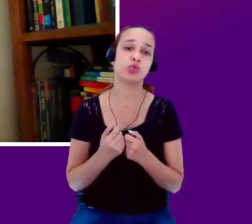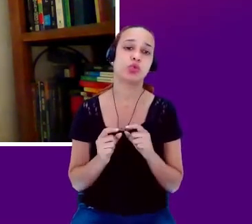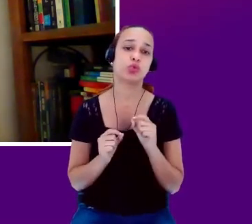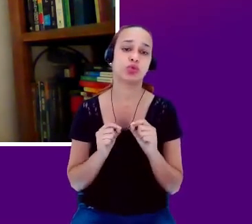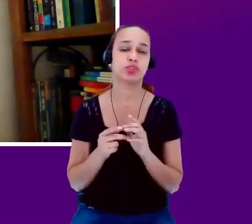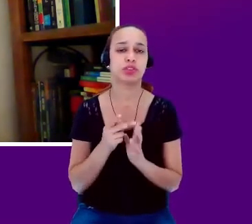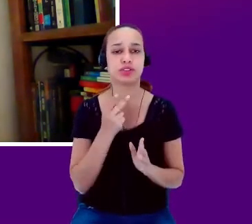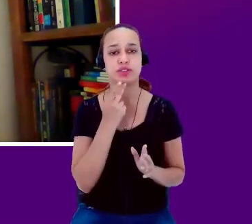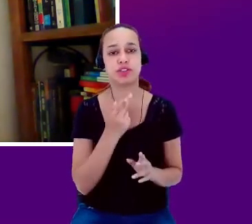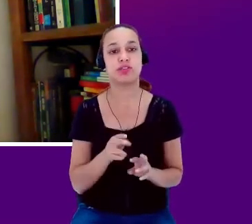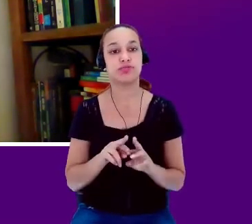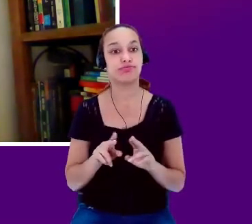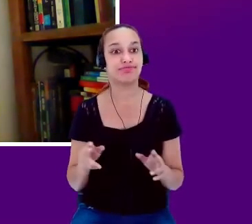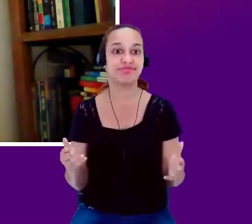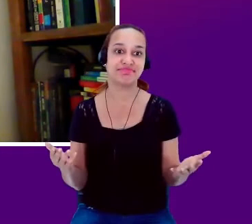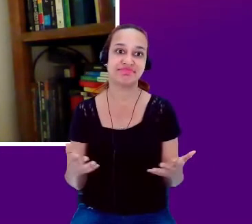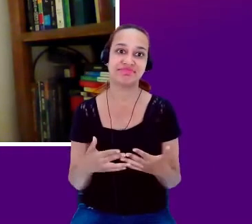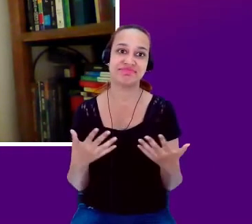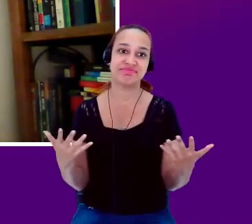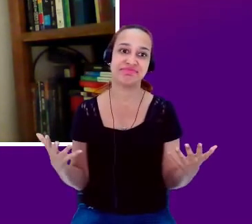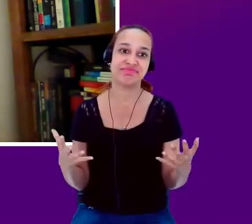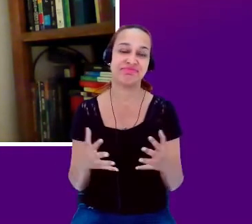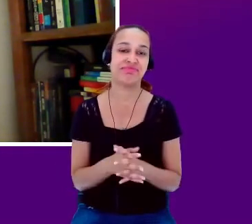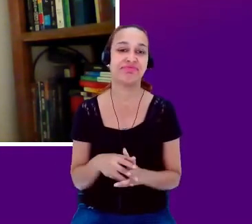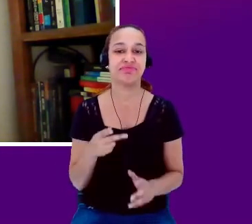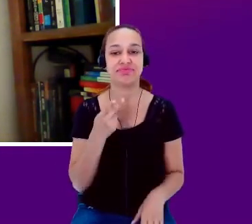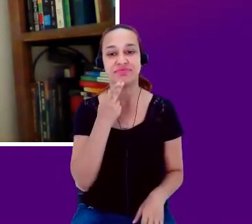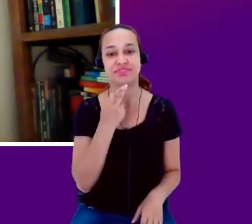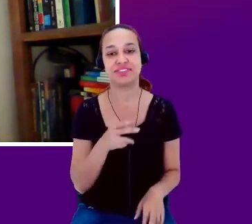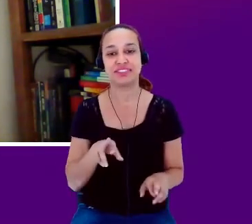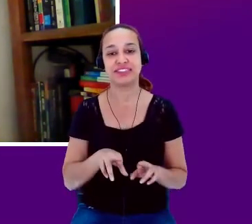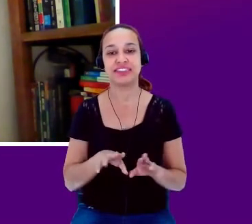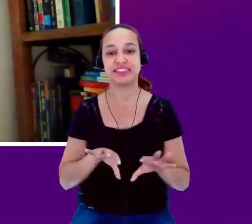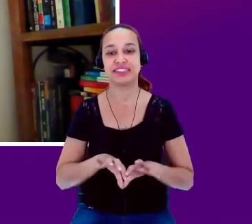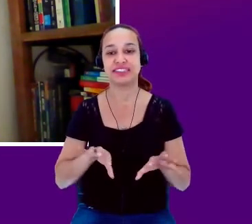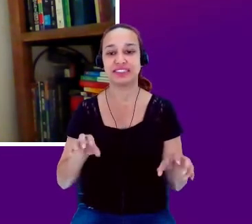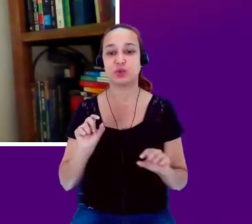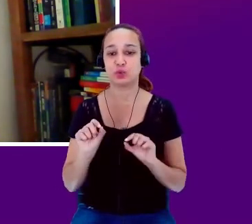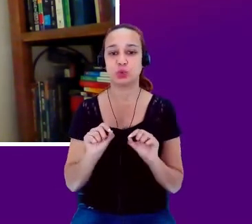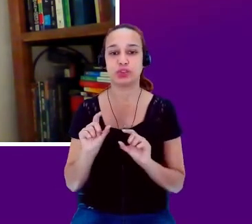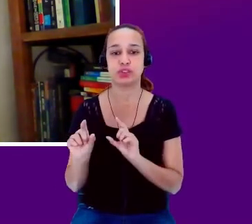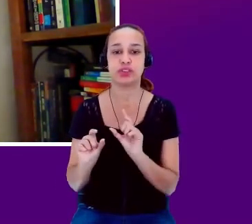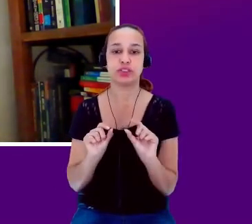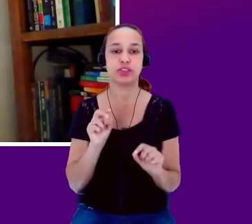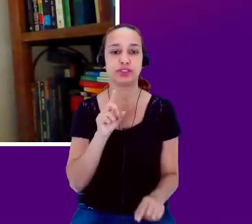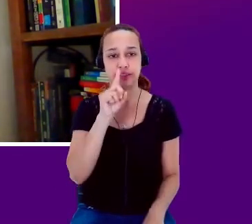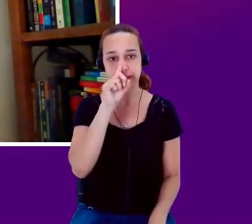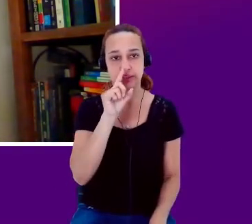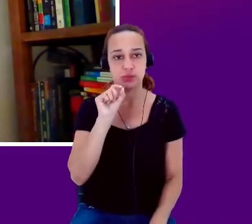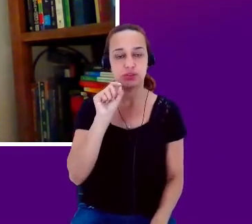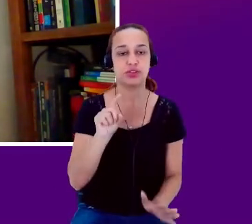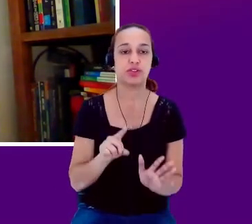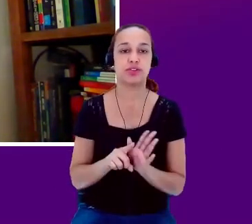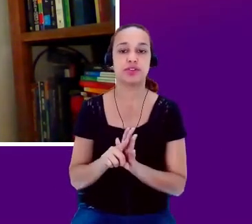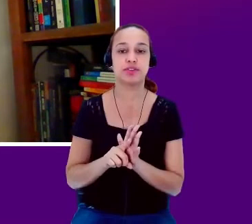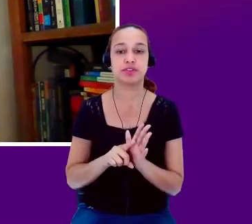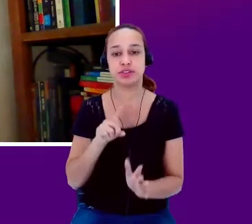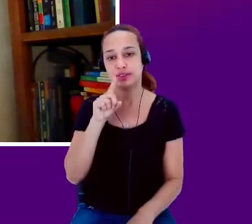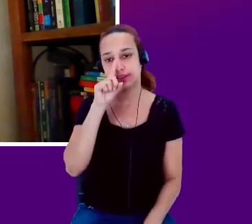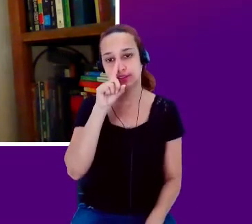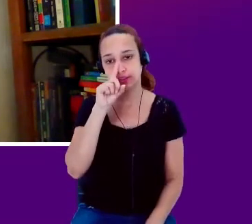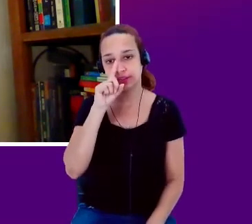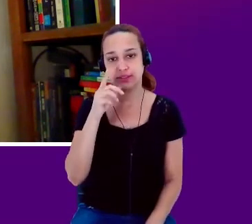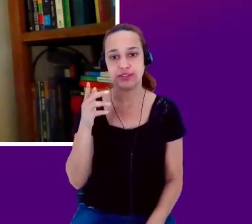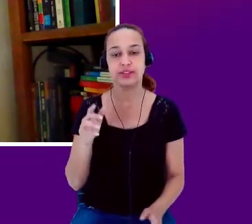de distinção hoje aqui, né? Então, fazer uma certa distinção do que é seleção de risco e do que é análise de risco.